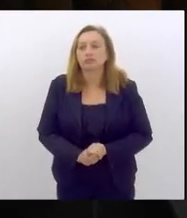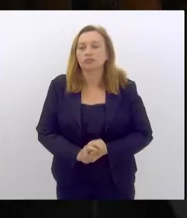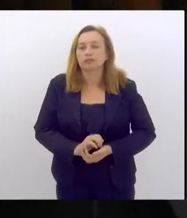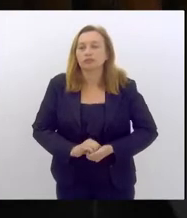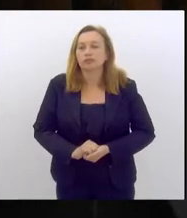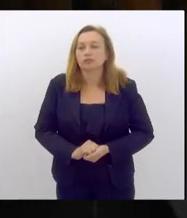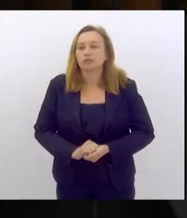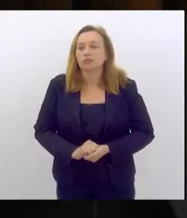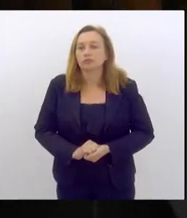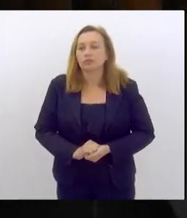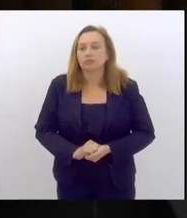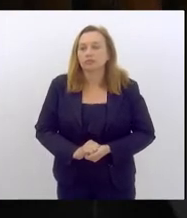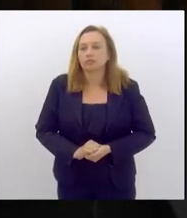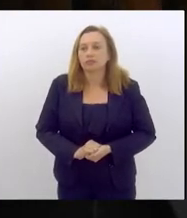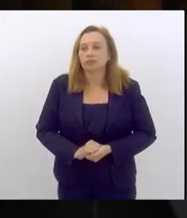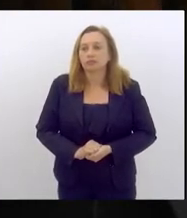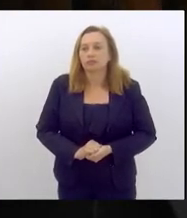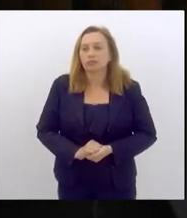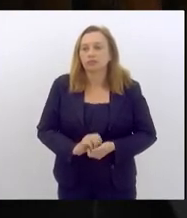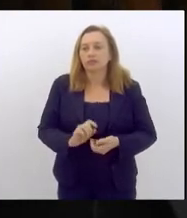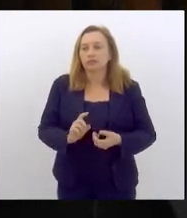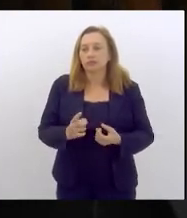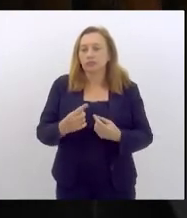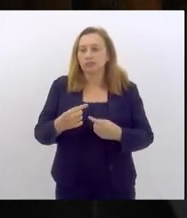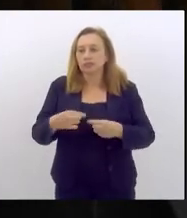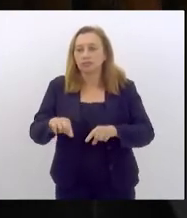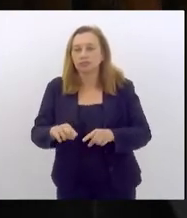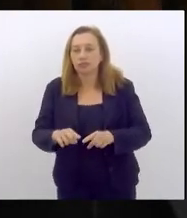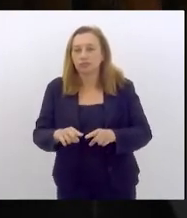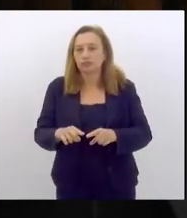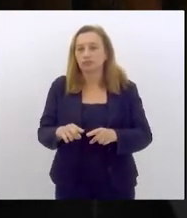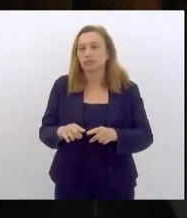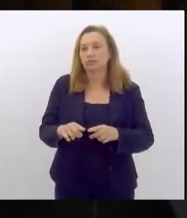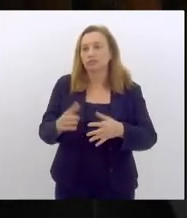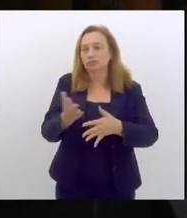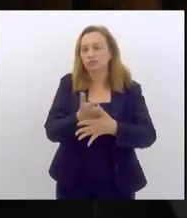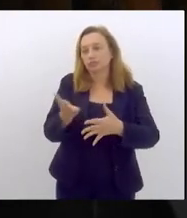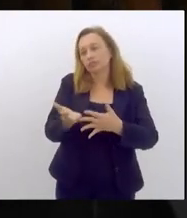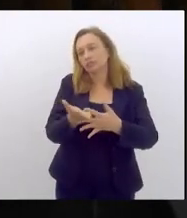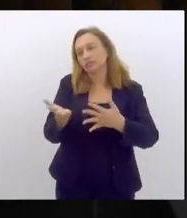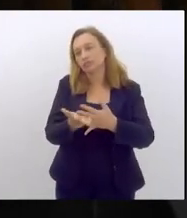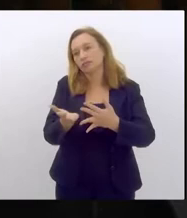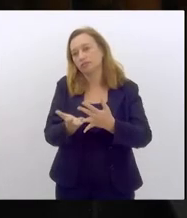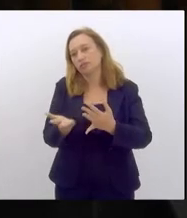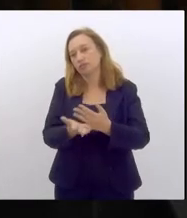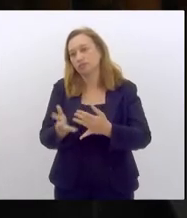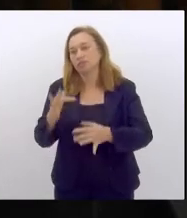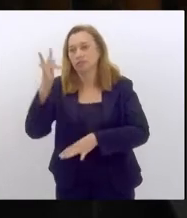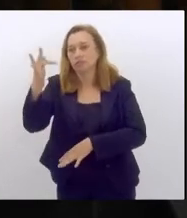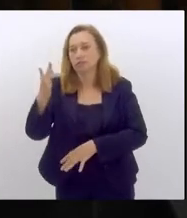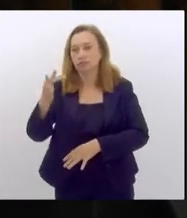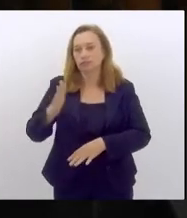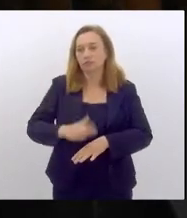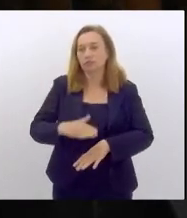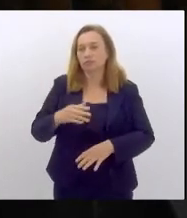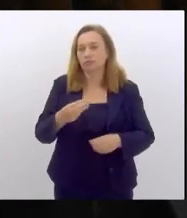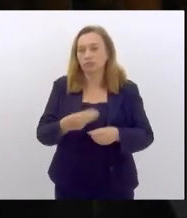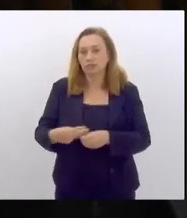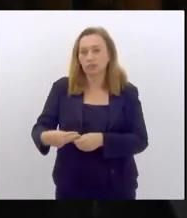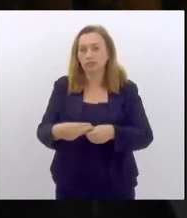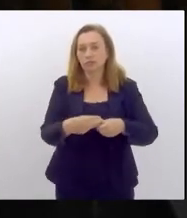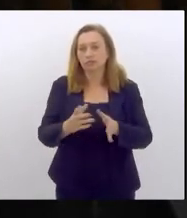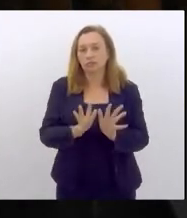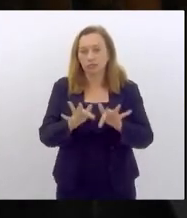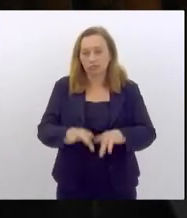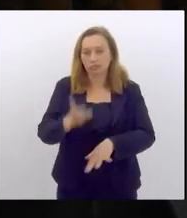implique aniquilamento das parcelas futuras devido aos demais municípios. E, em